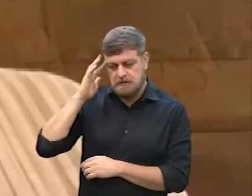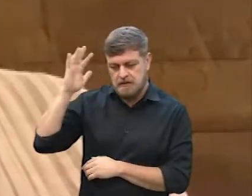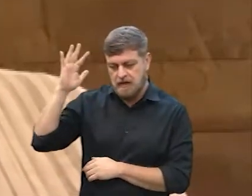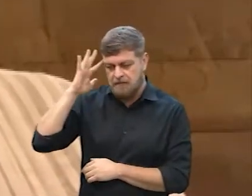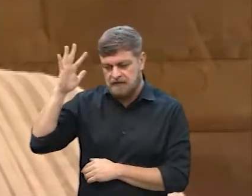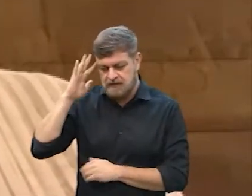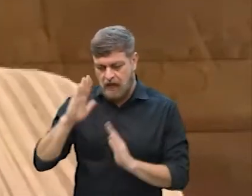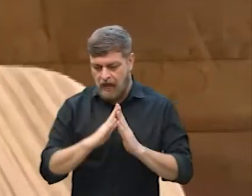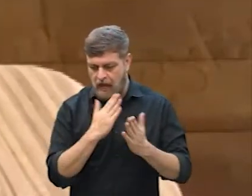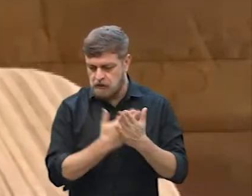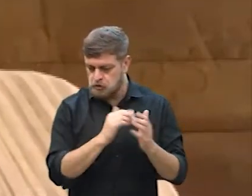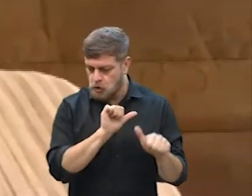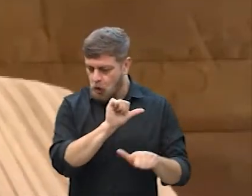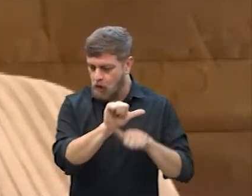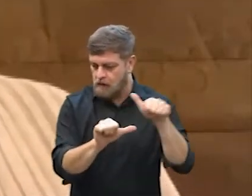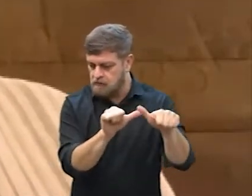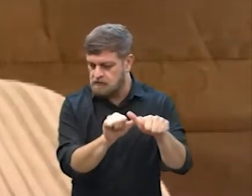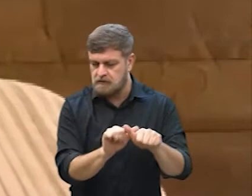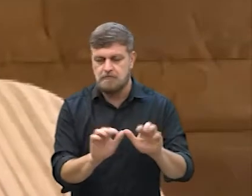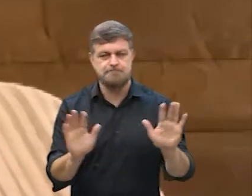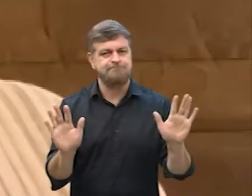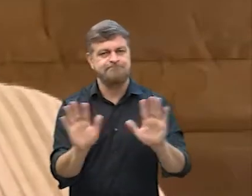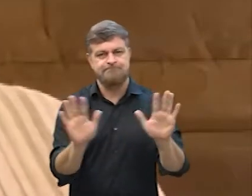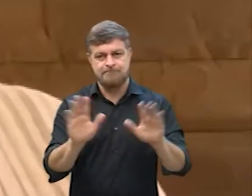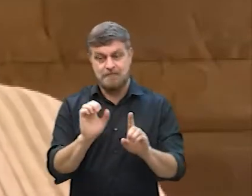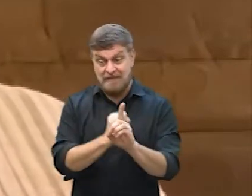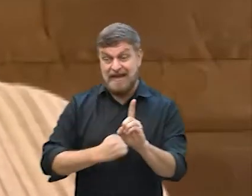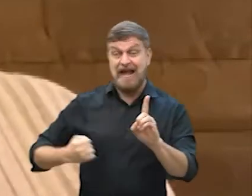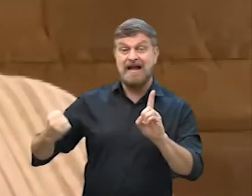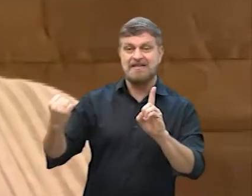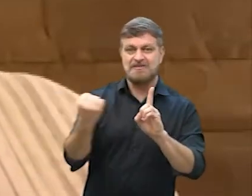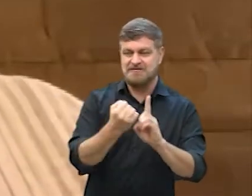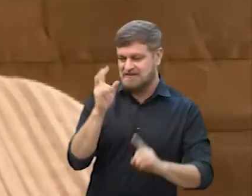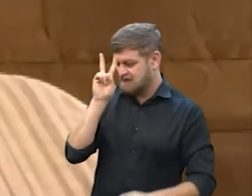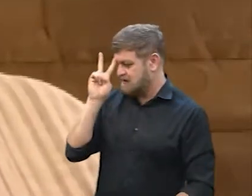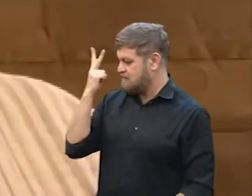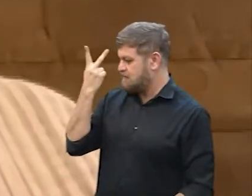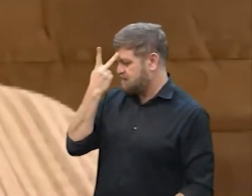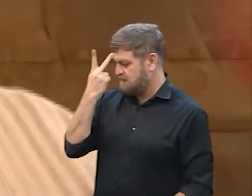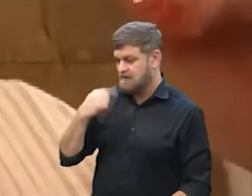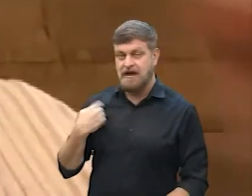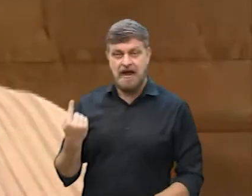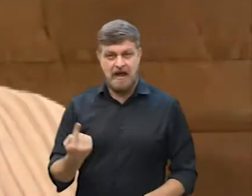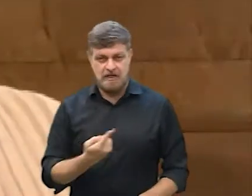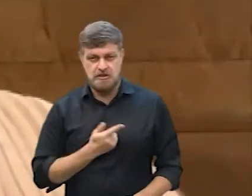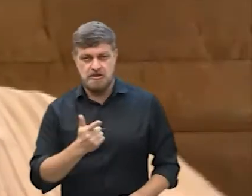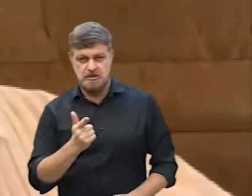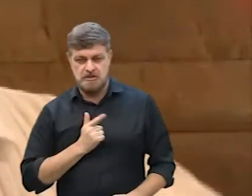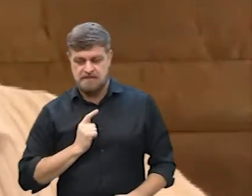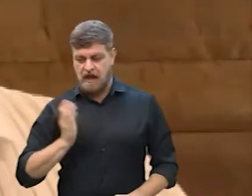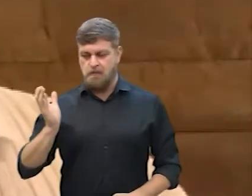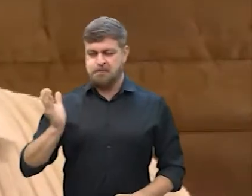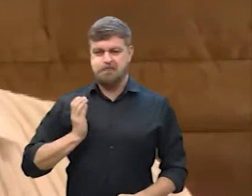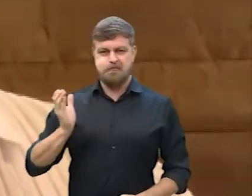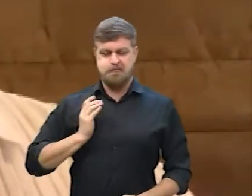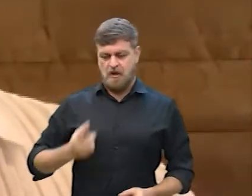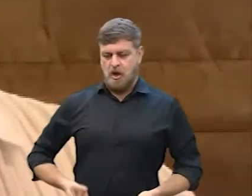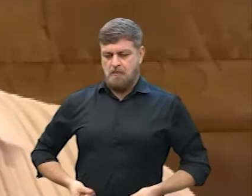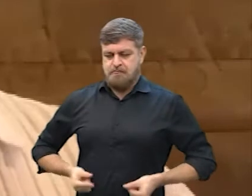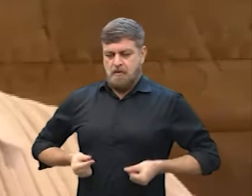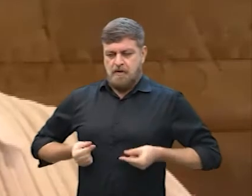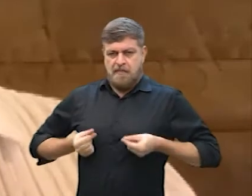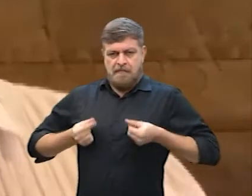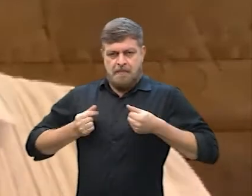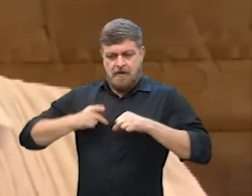que ser só na escola, a mudança tem que ser na sociedade. Enquanto nós tivermos os ricos mais ricos do mundo